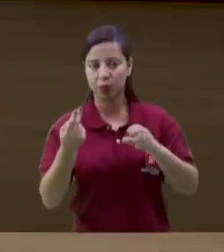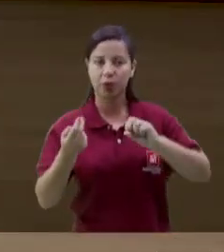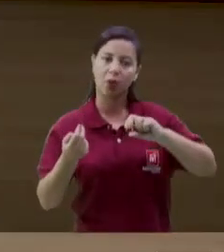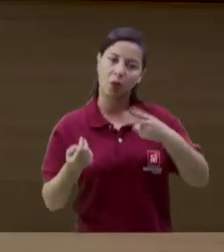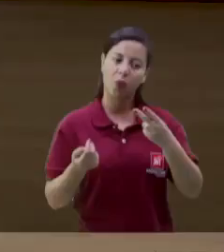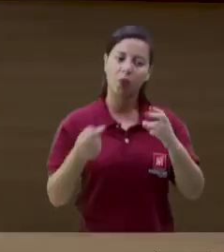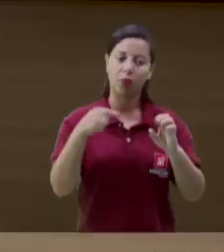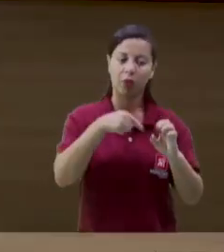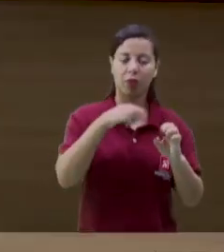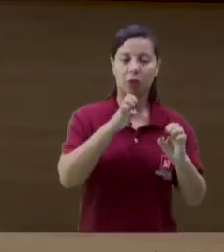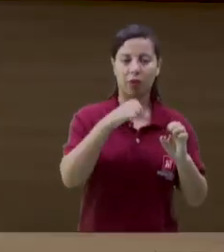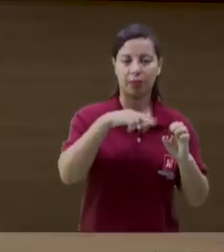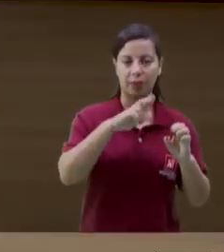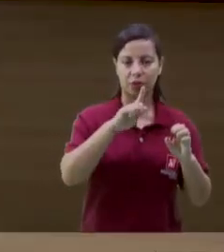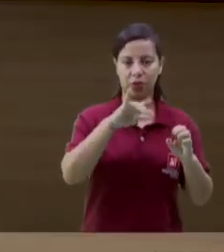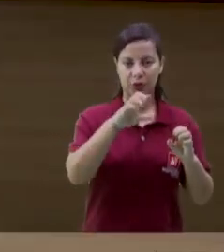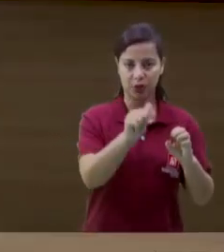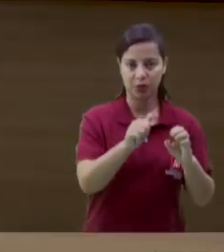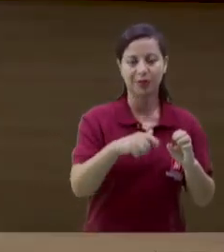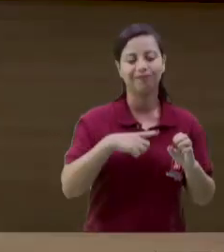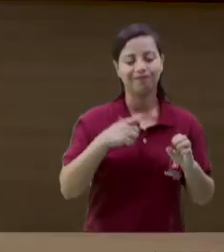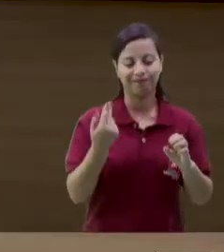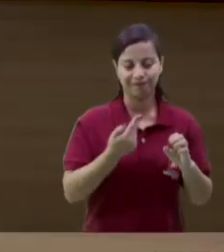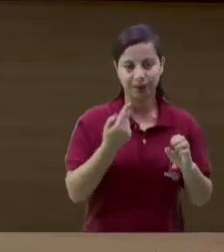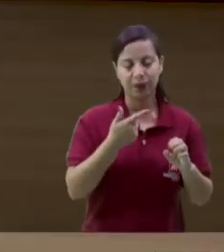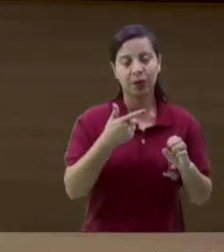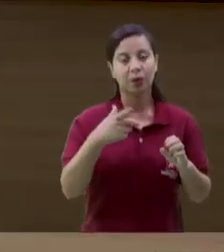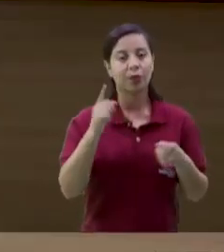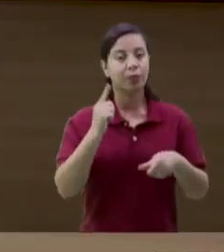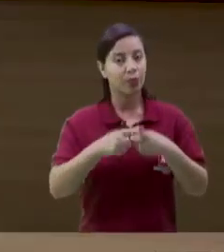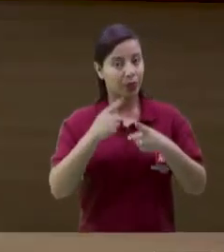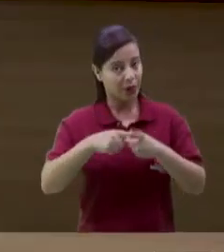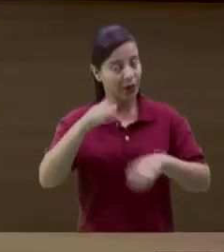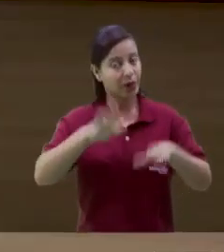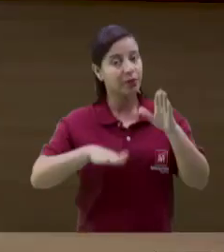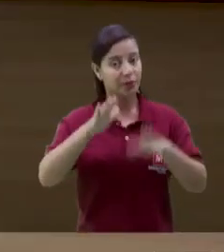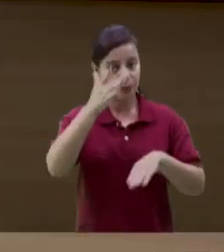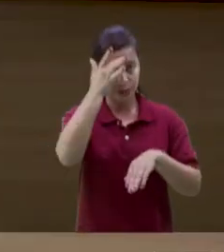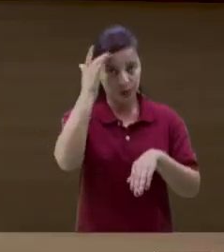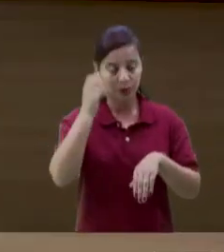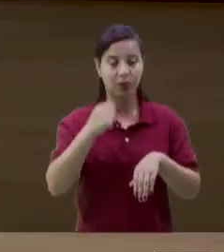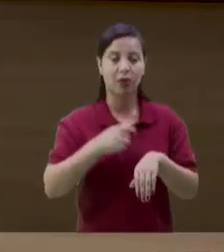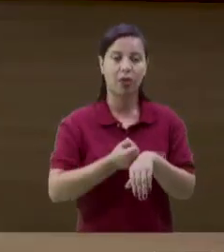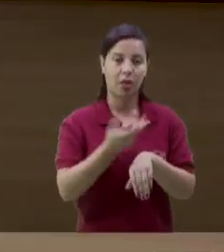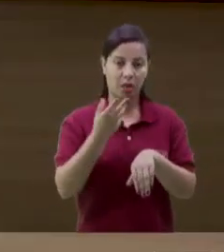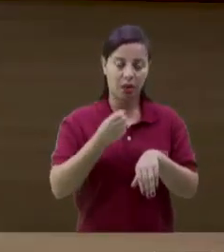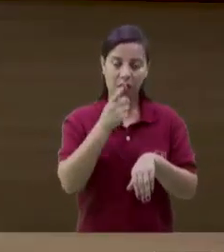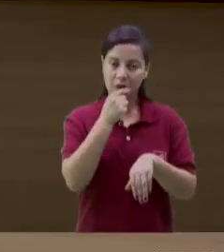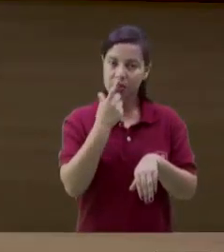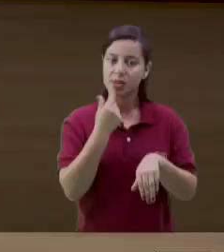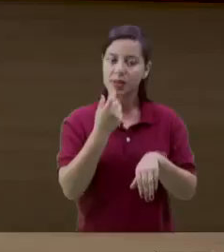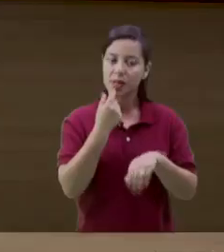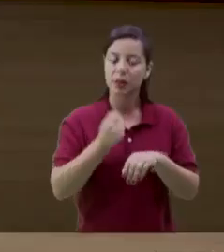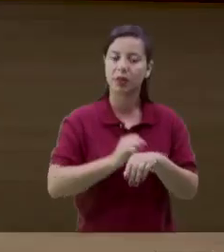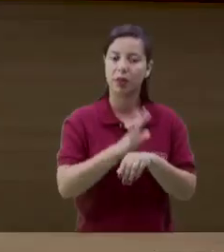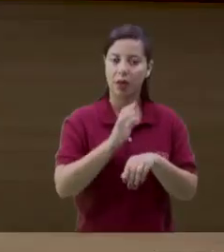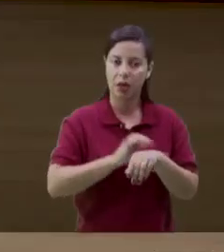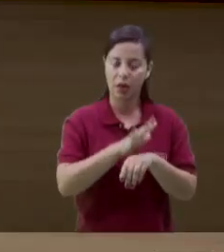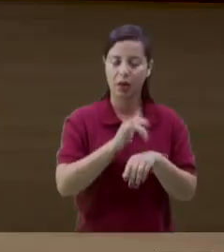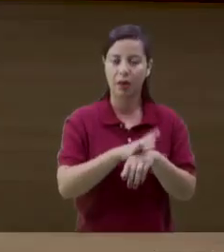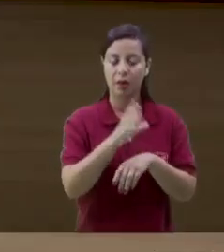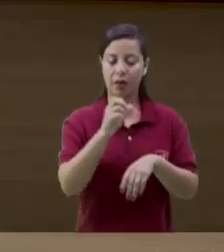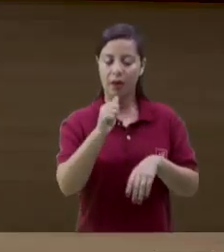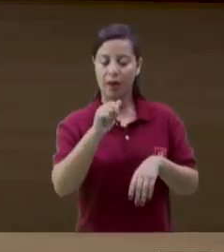emergência até, porque dependendo da quantidade de sangue, a vítima pode chegar até a morte, é a nível